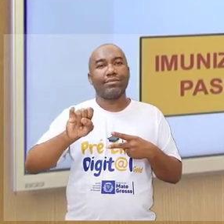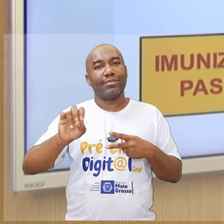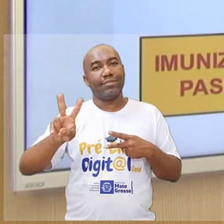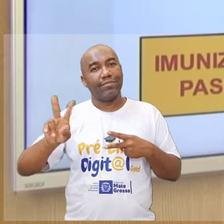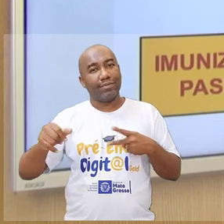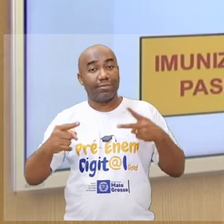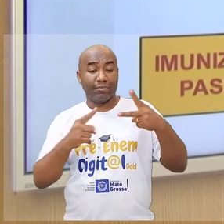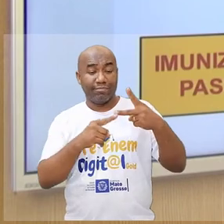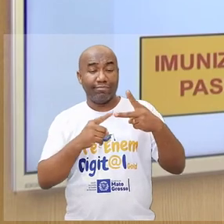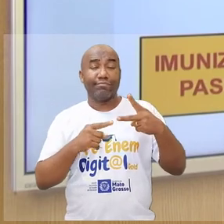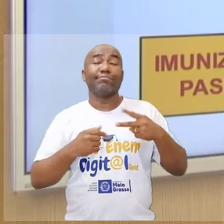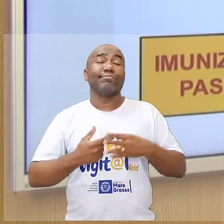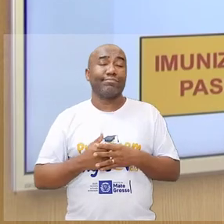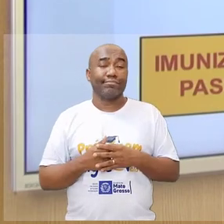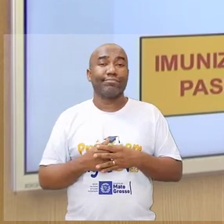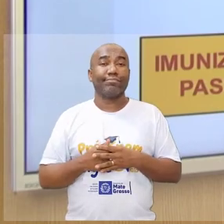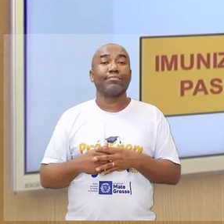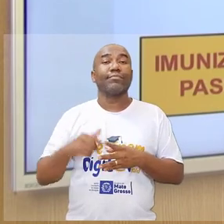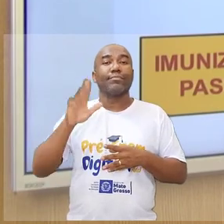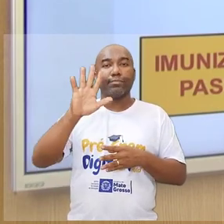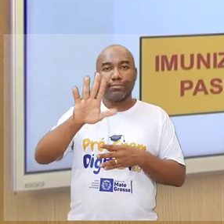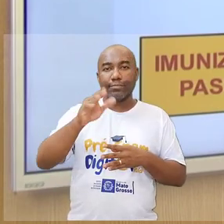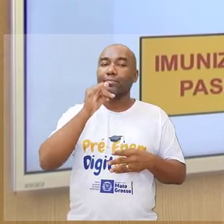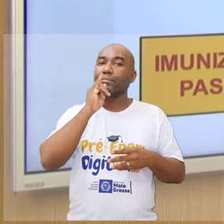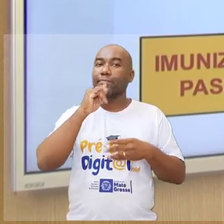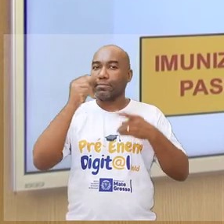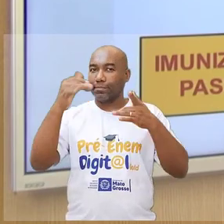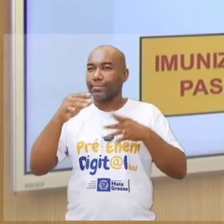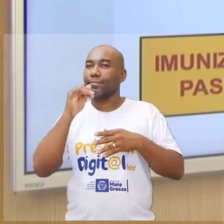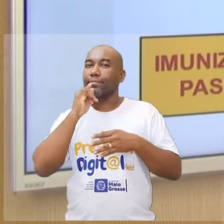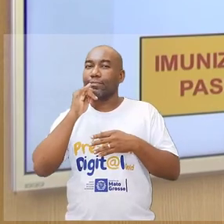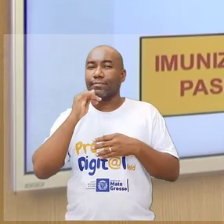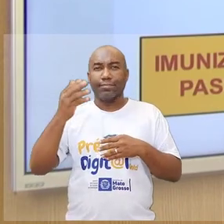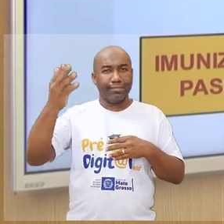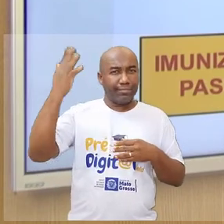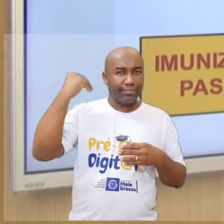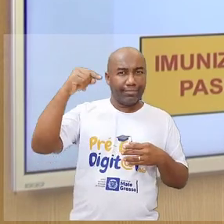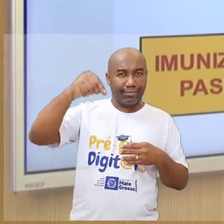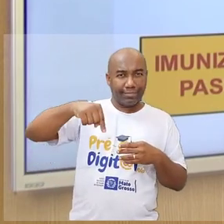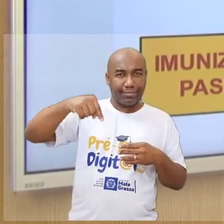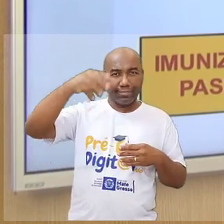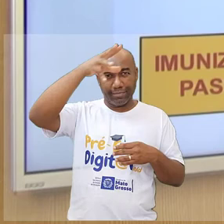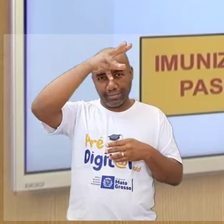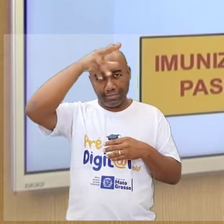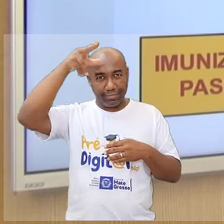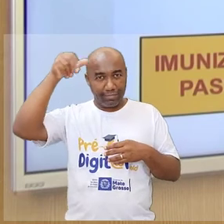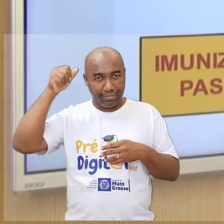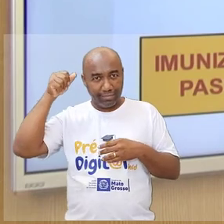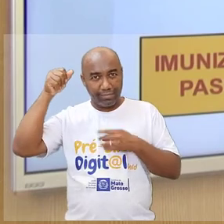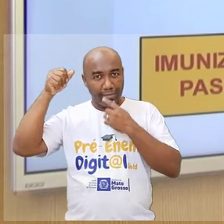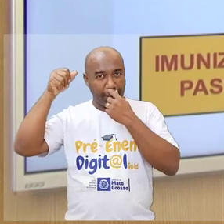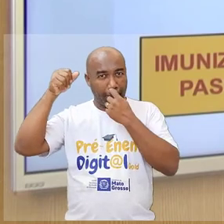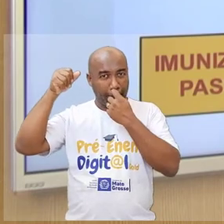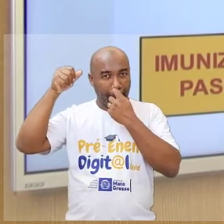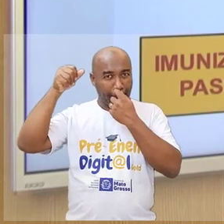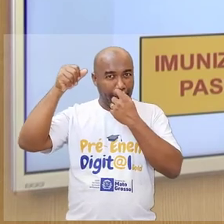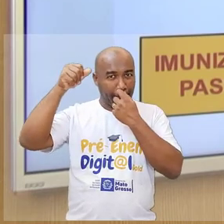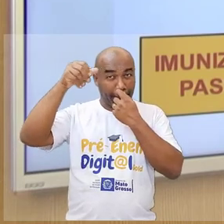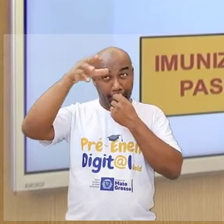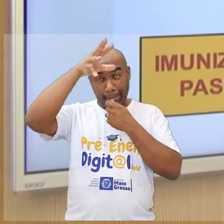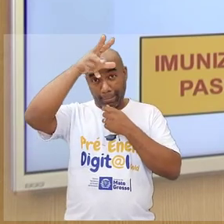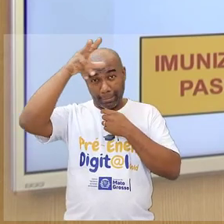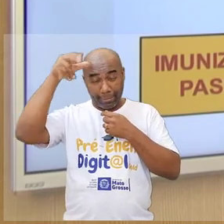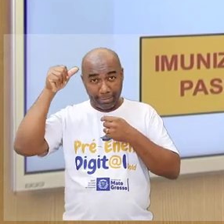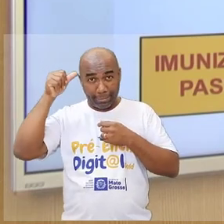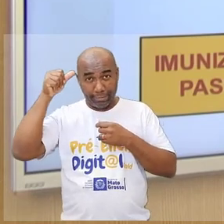turista aqui no Mato Grosso que estava numa cachoeira e aí uma cobra caiu sobre ela. Eu prefiro falar